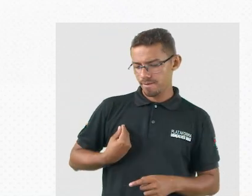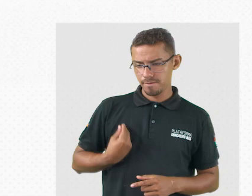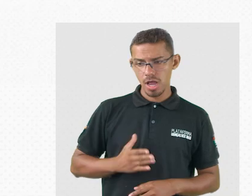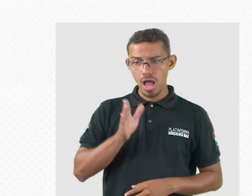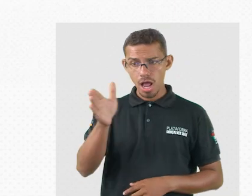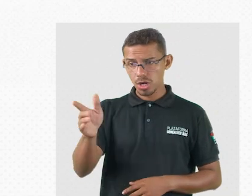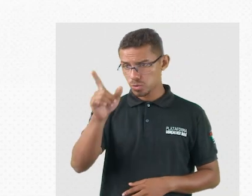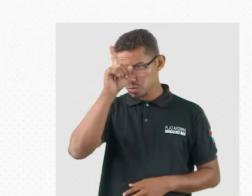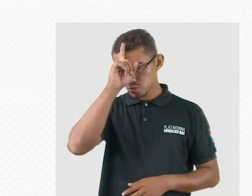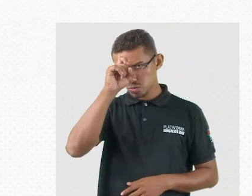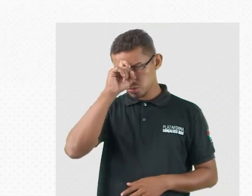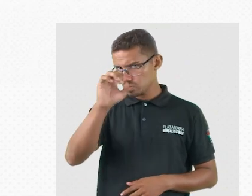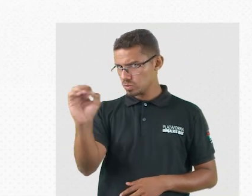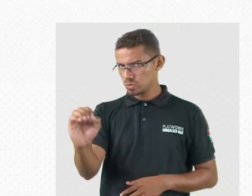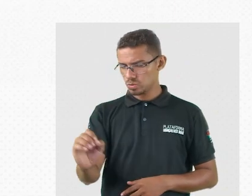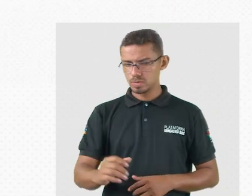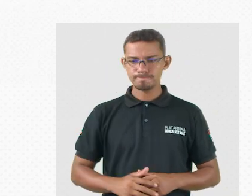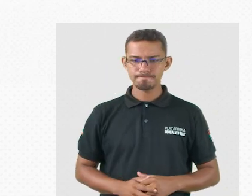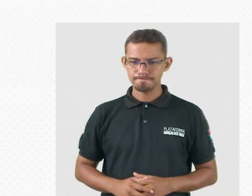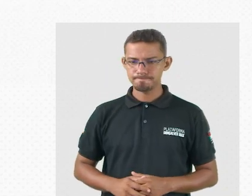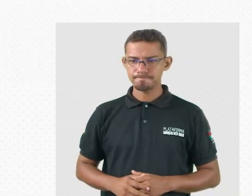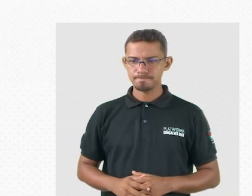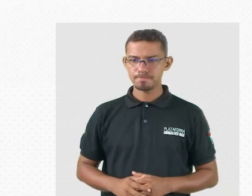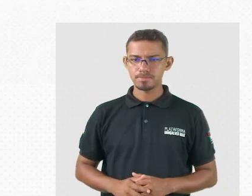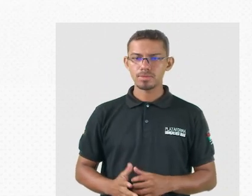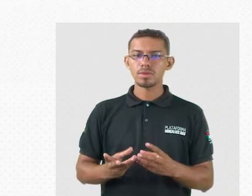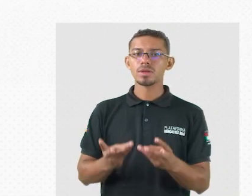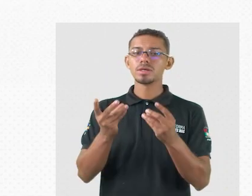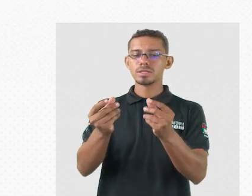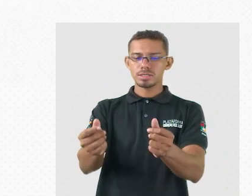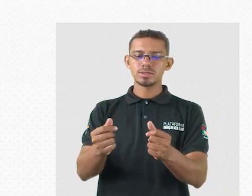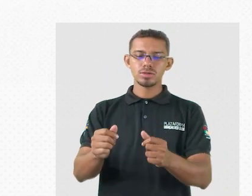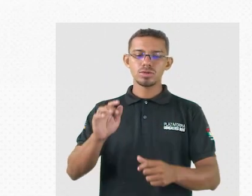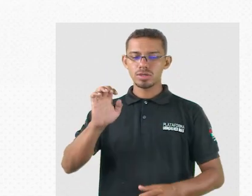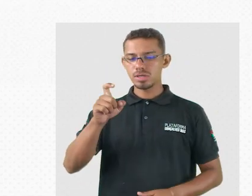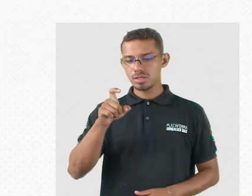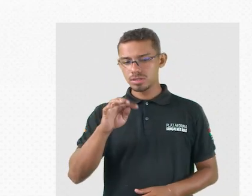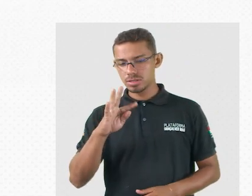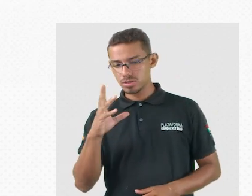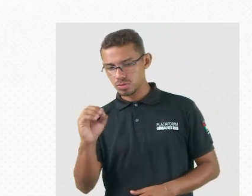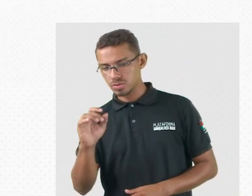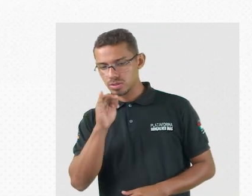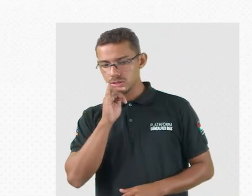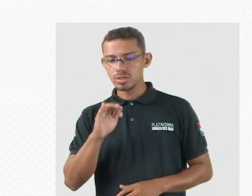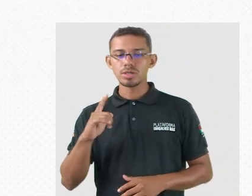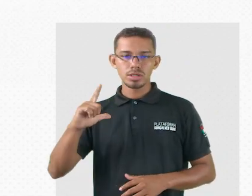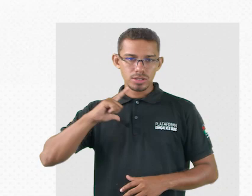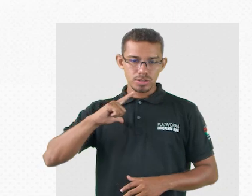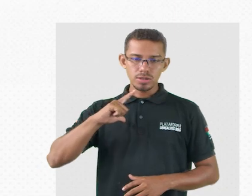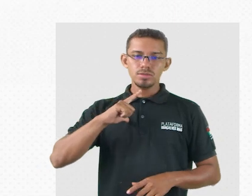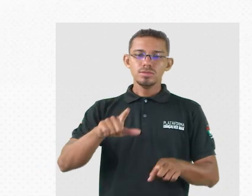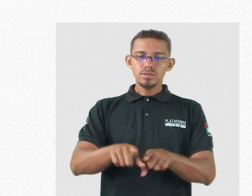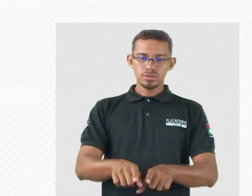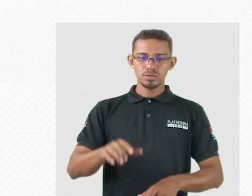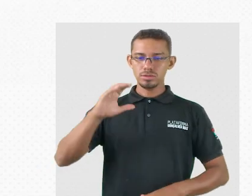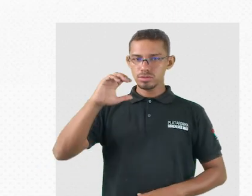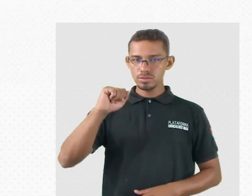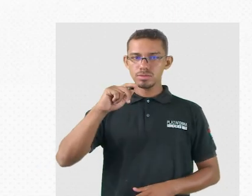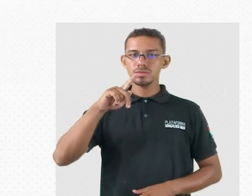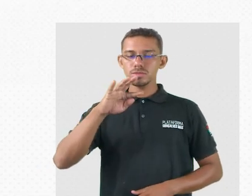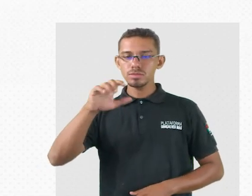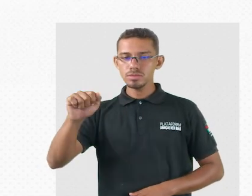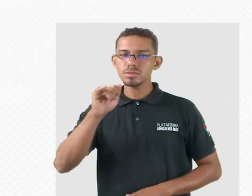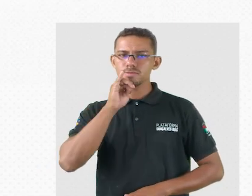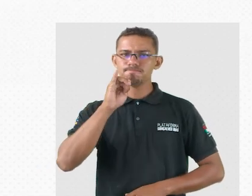lugar que ele foi então destinado para o exílio, né. Então, houve tanto a captura como a execução, aí